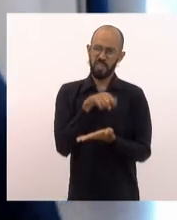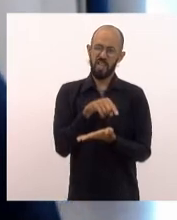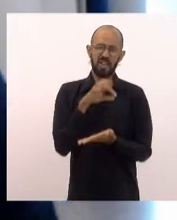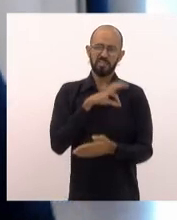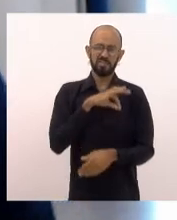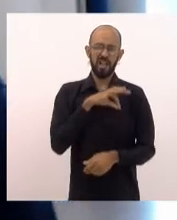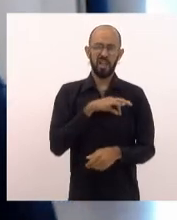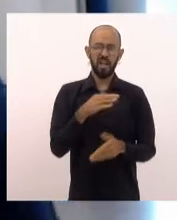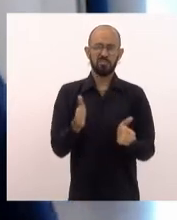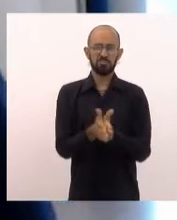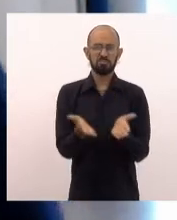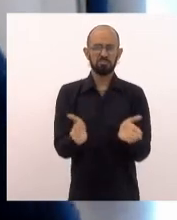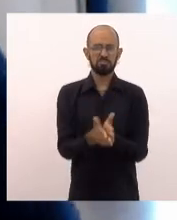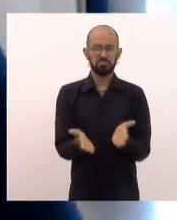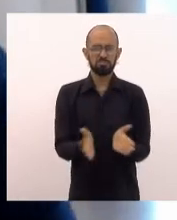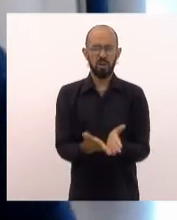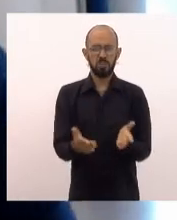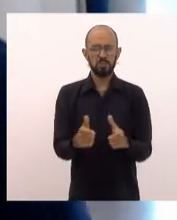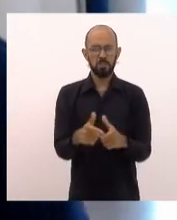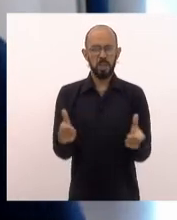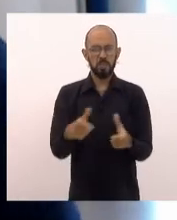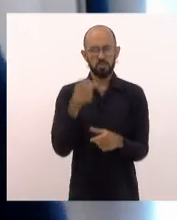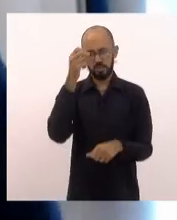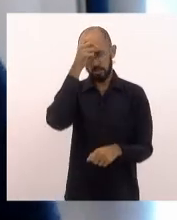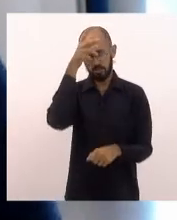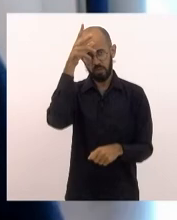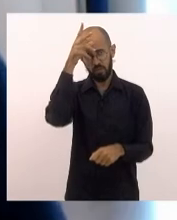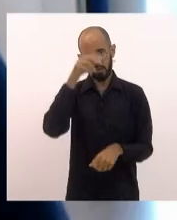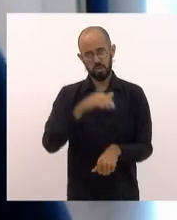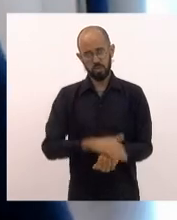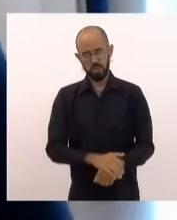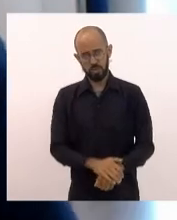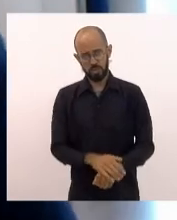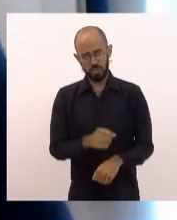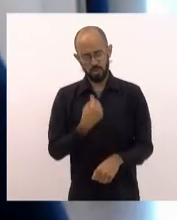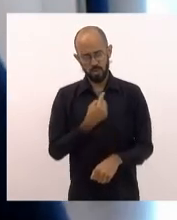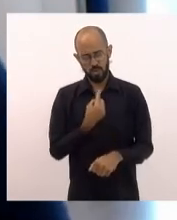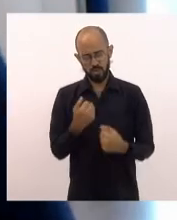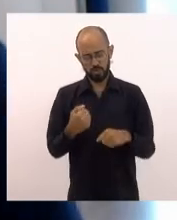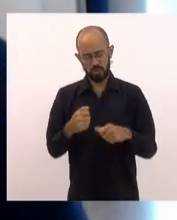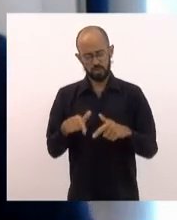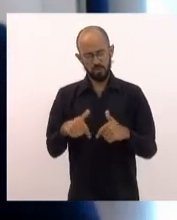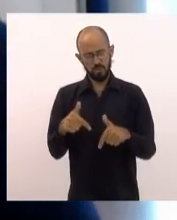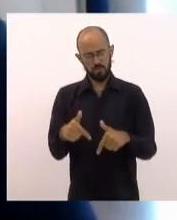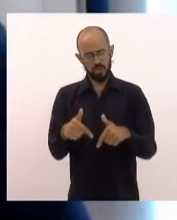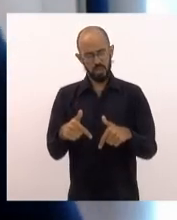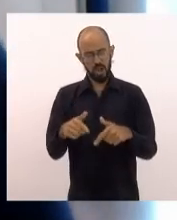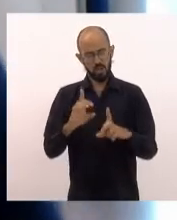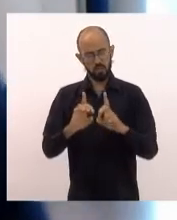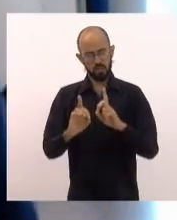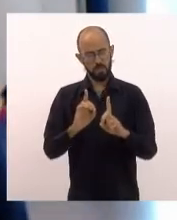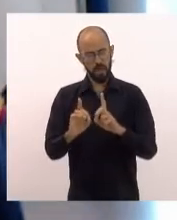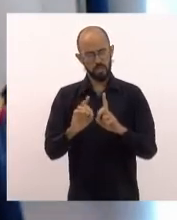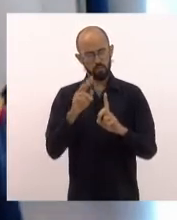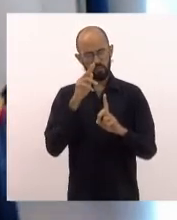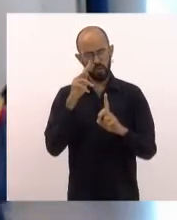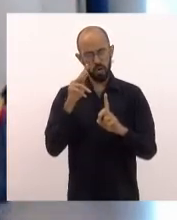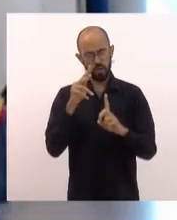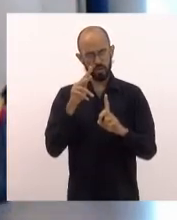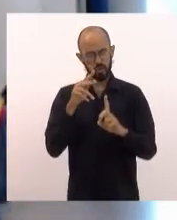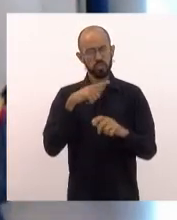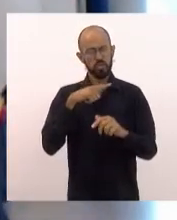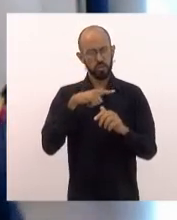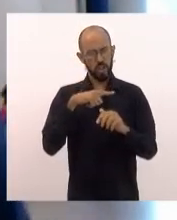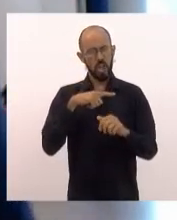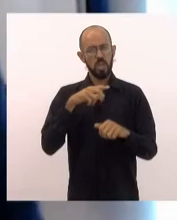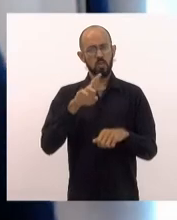rebaixadíssimos, menores do que a da maioria das prefeituras. A gente precisa enfrentar um debate. Estamos em regime de recuperação fiscal?